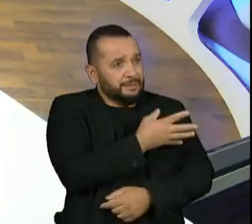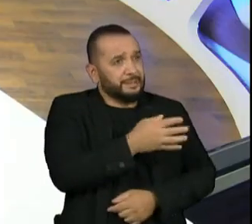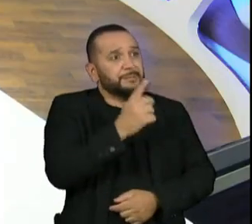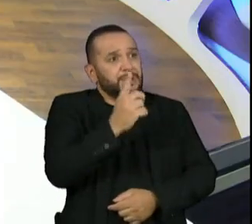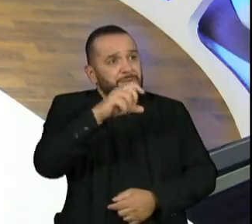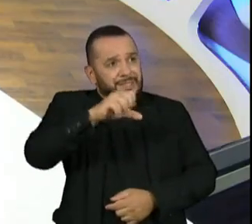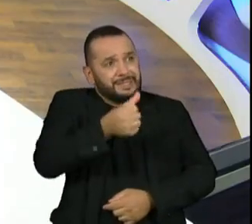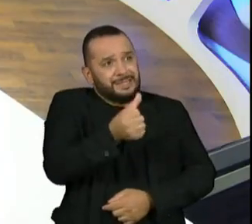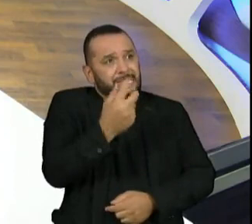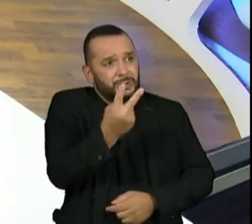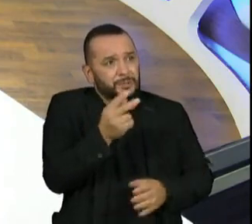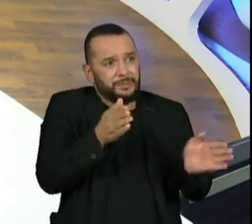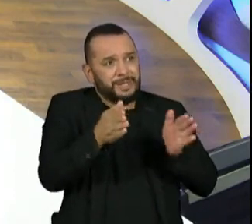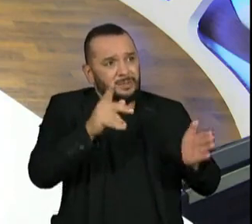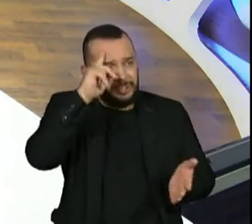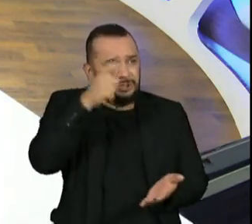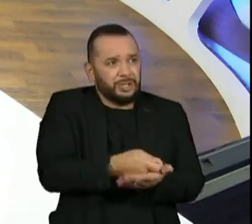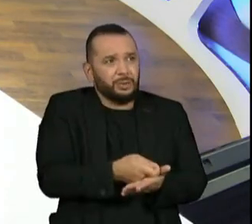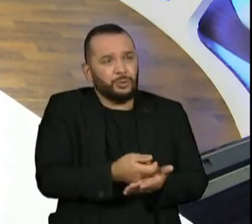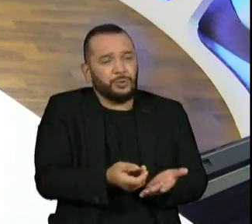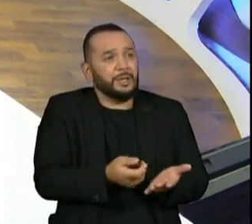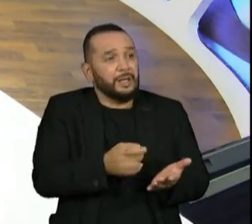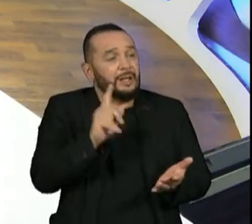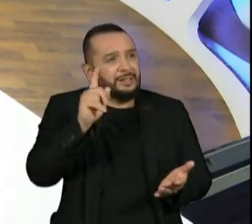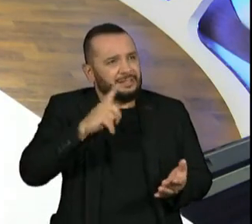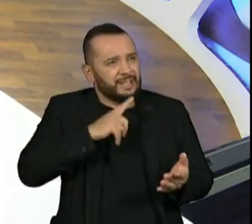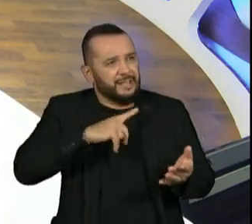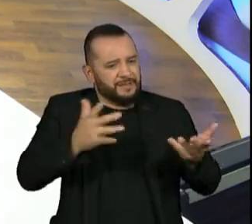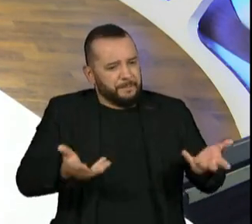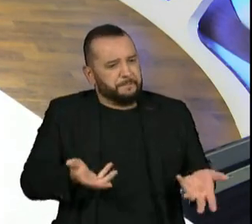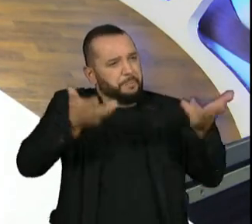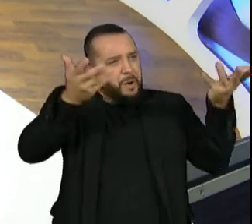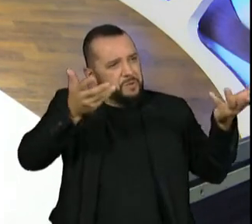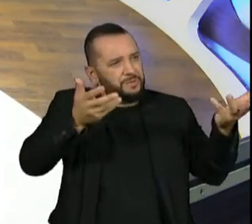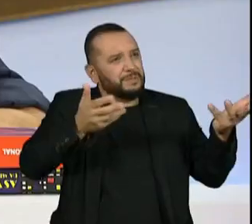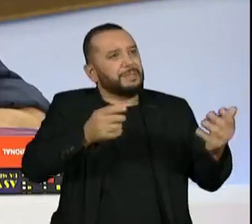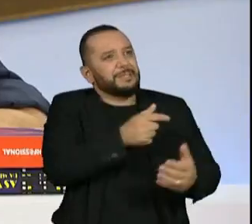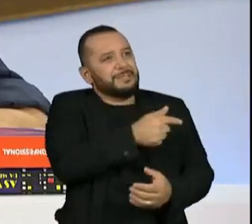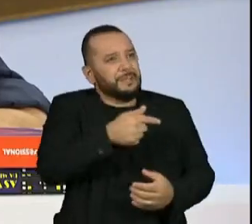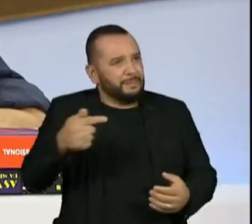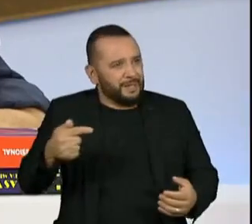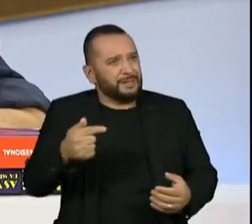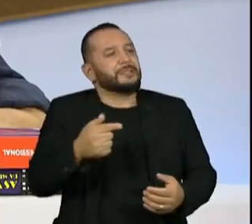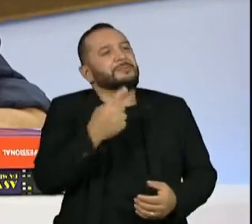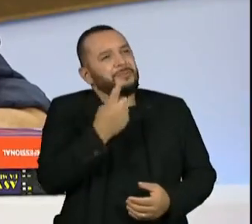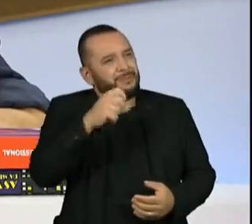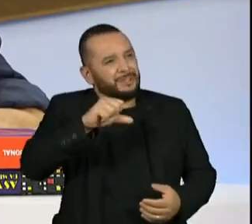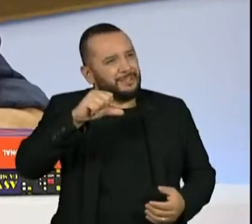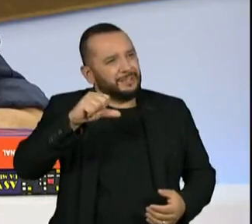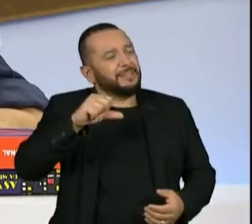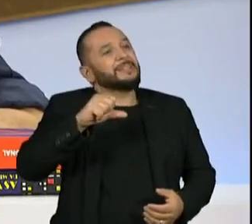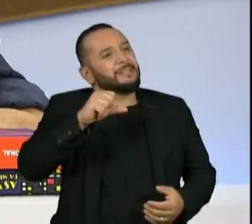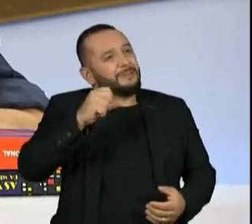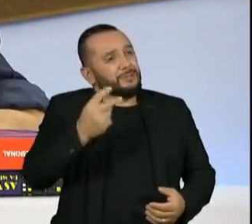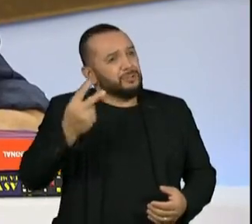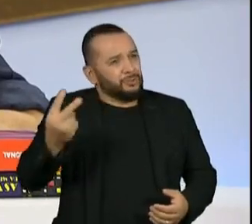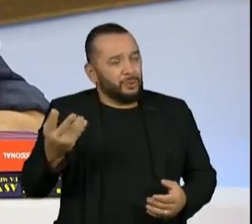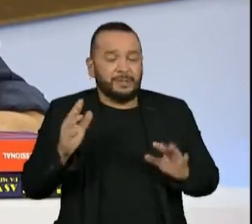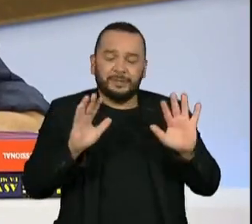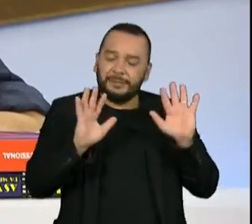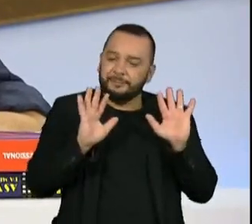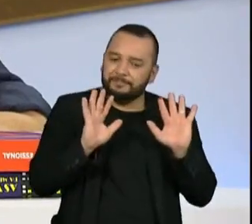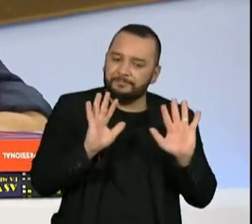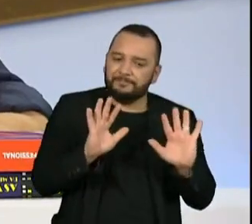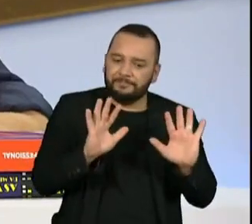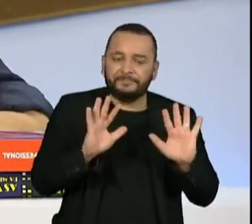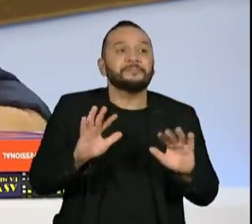regime militar. A semana teve respostas por parte de todas as vanguardas disseminadas pelo Brasil, talvez não